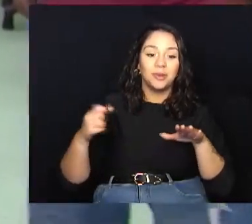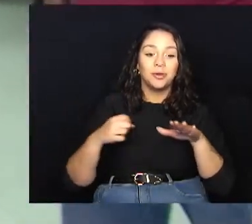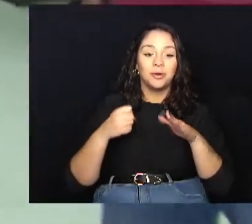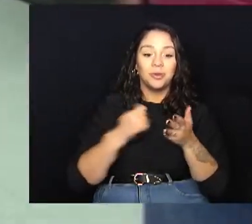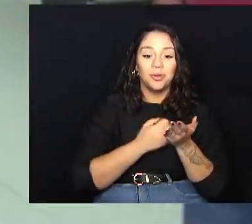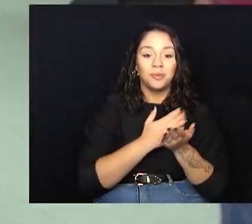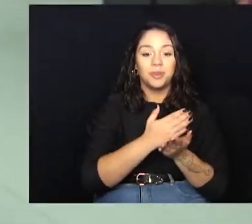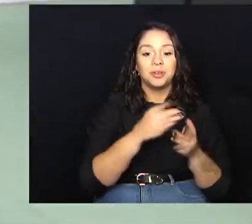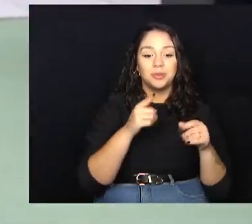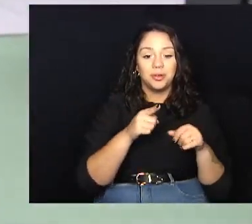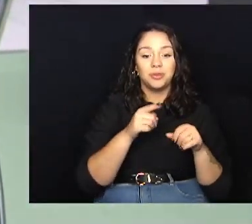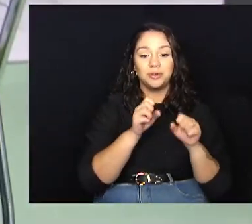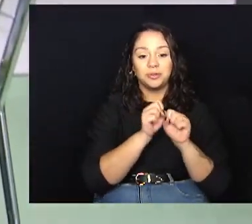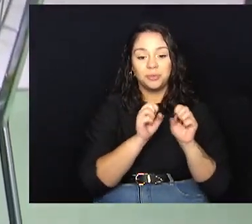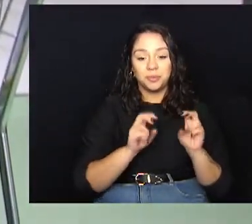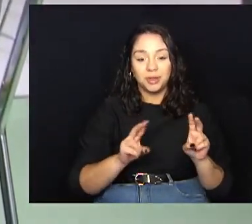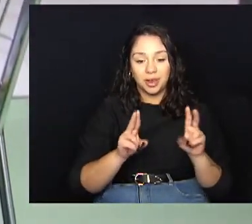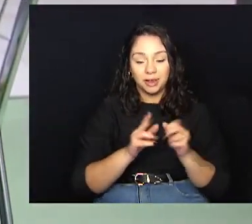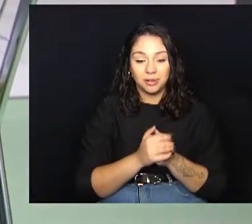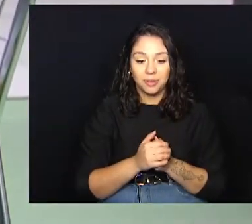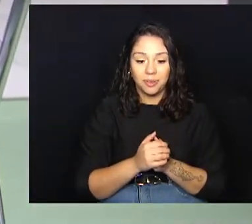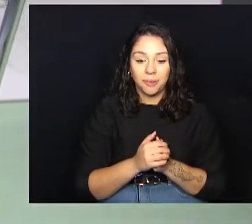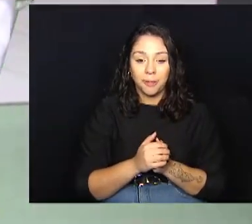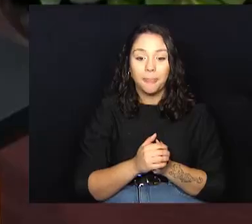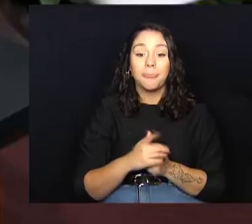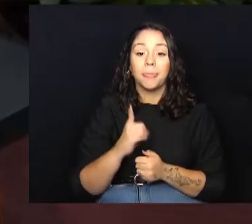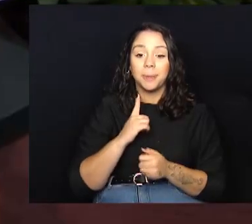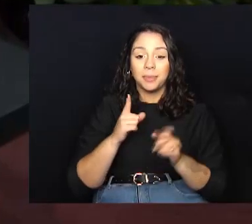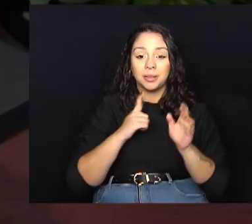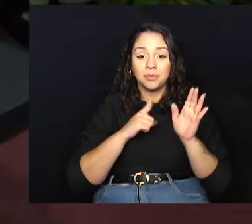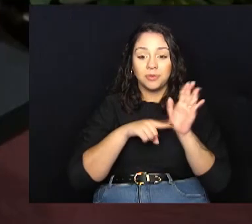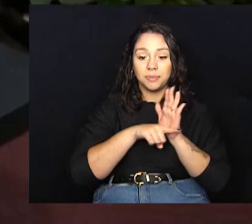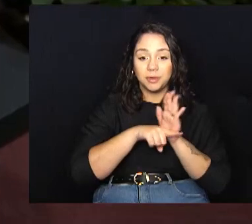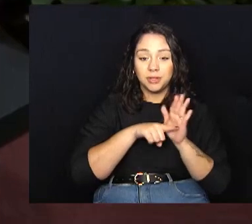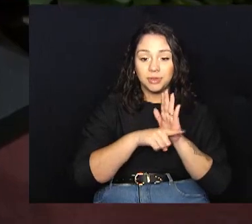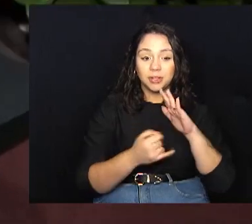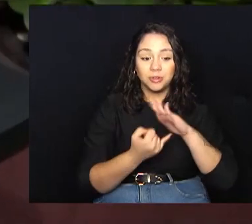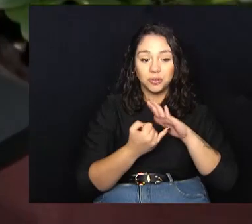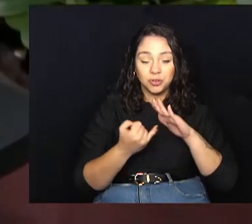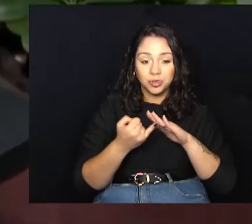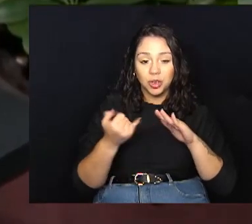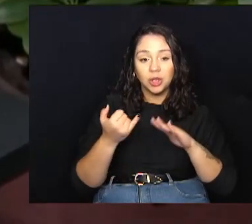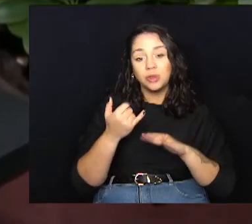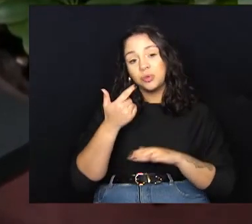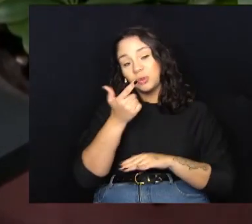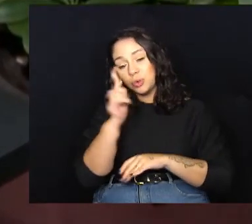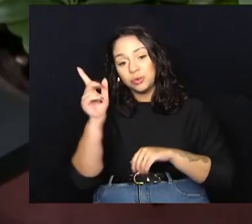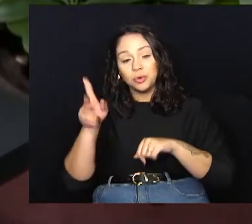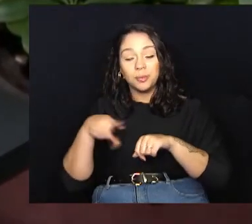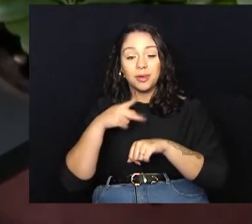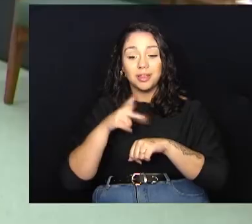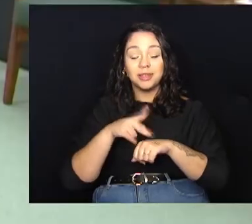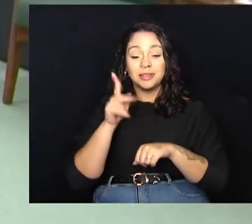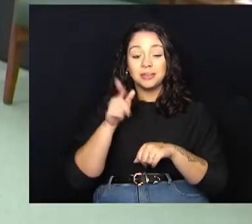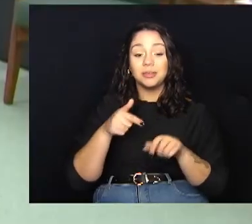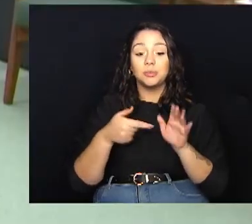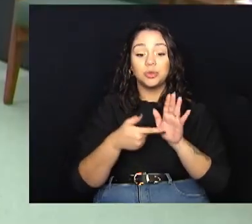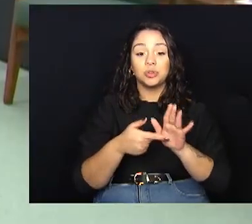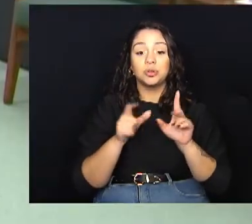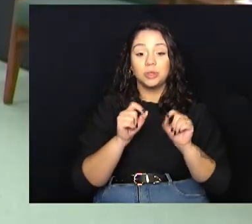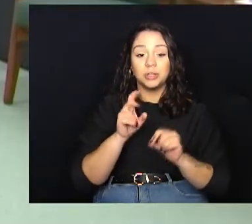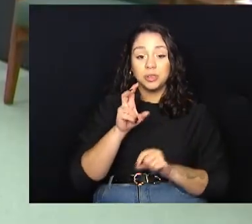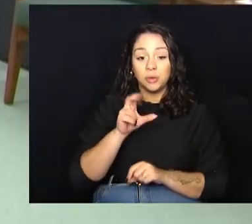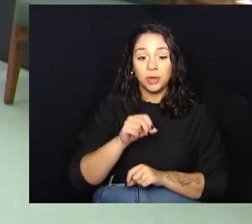também levou em conta os dados de uma pesquisa de um instituto internacional que apontou que 50%